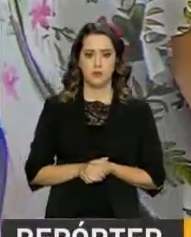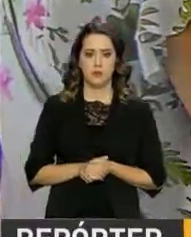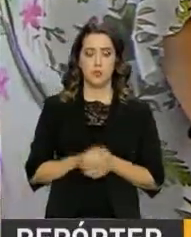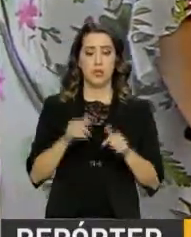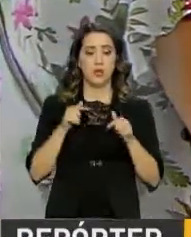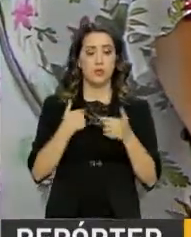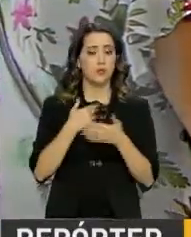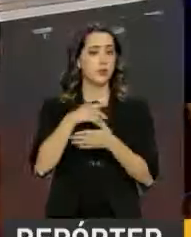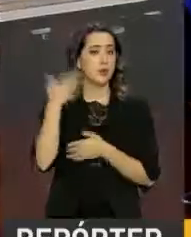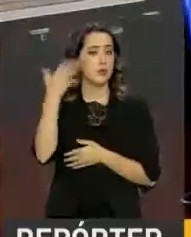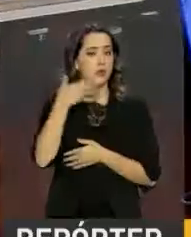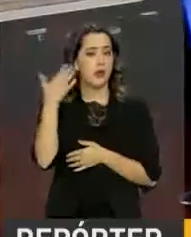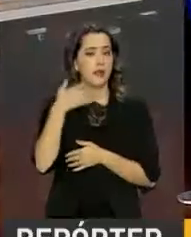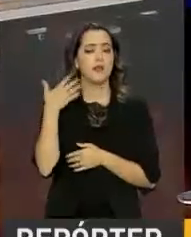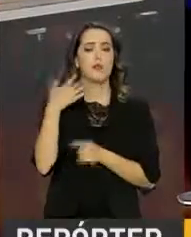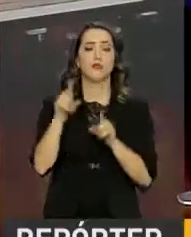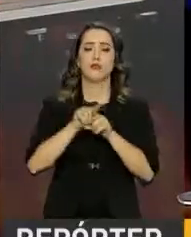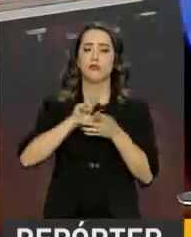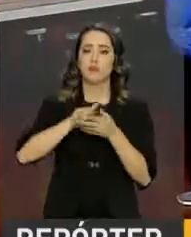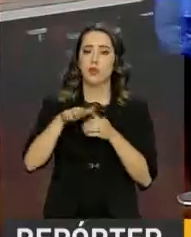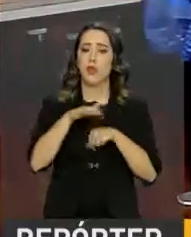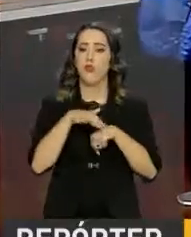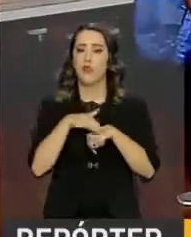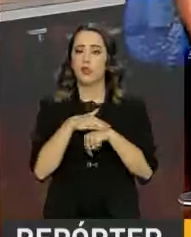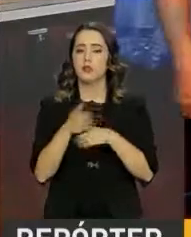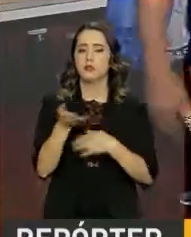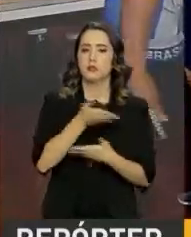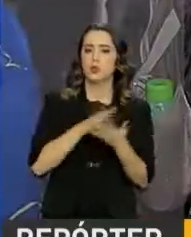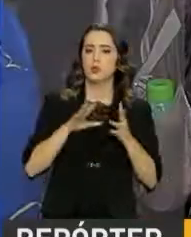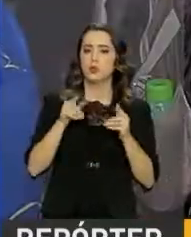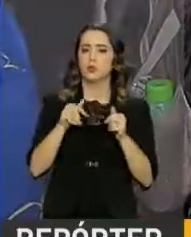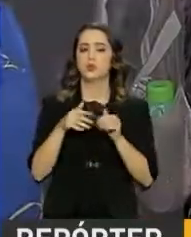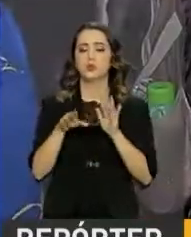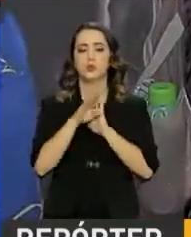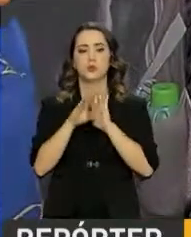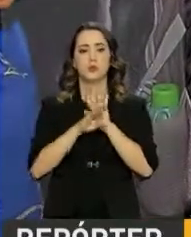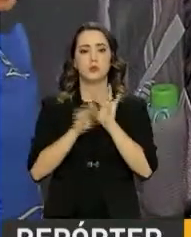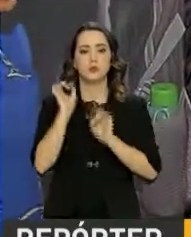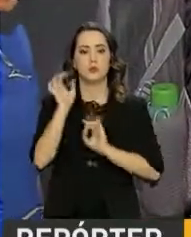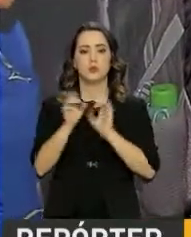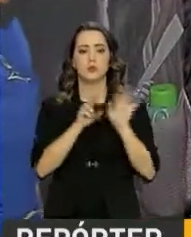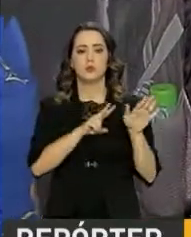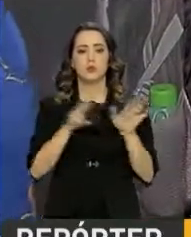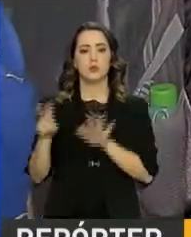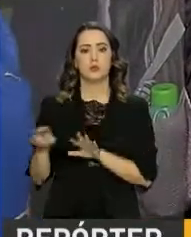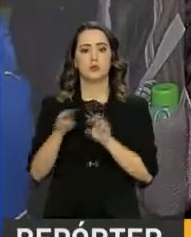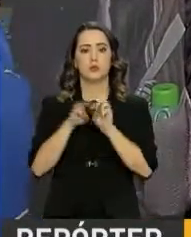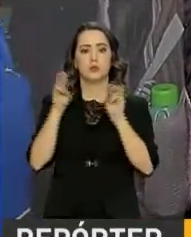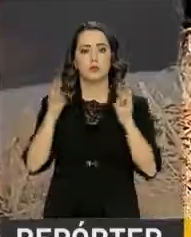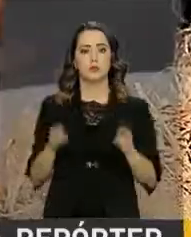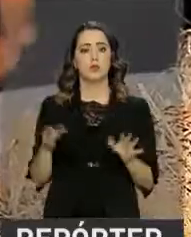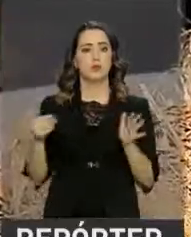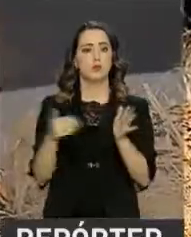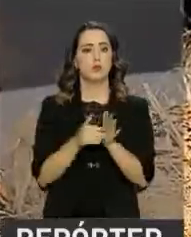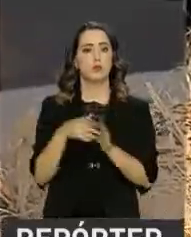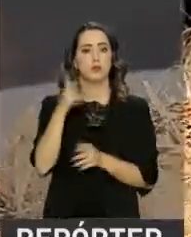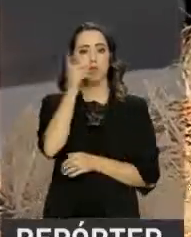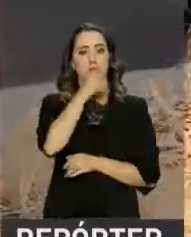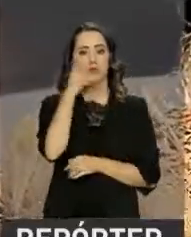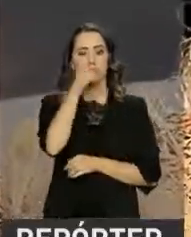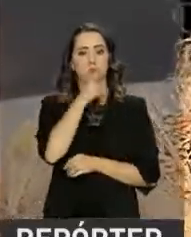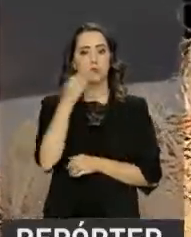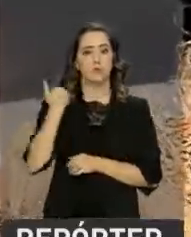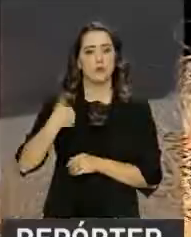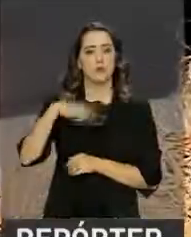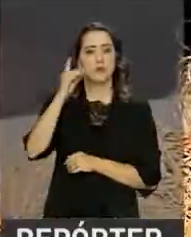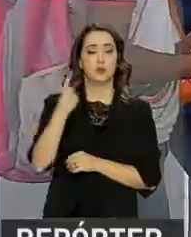Oficinas, palestras, rodas de conversas. Toda essa programação especial faz parte da Semana de Museus, que vai até o próximo domingo.